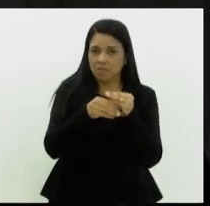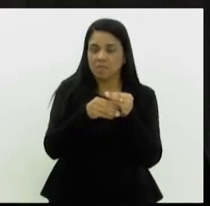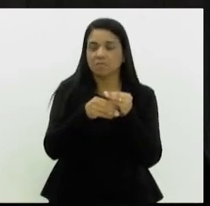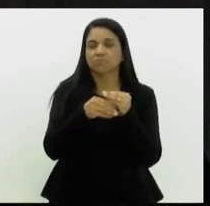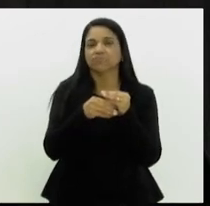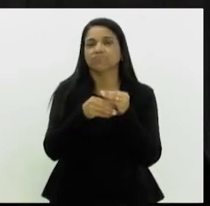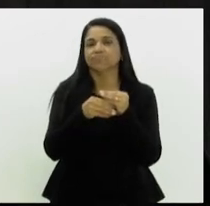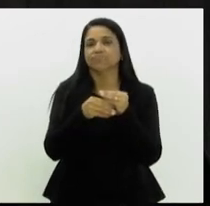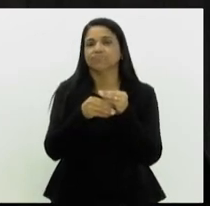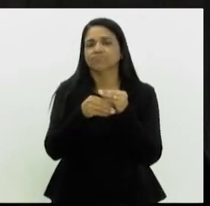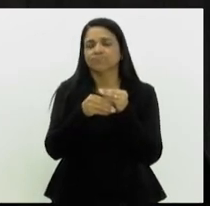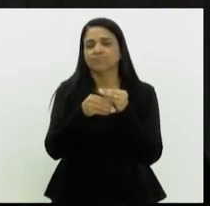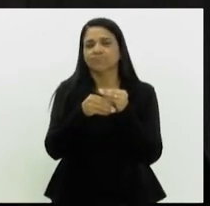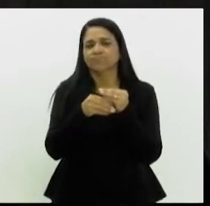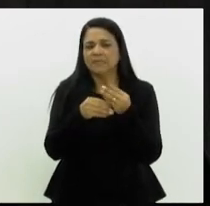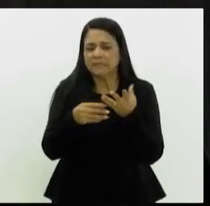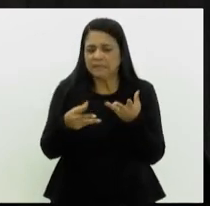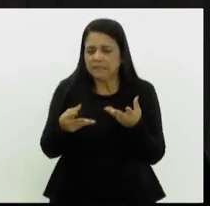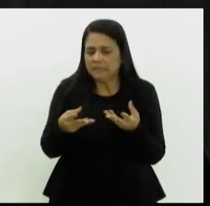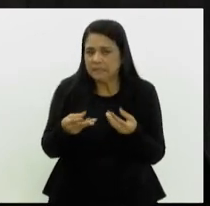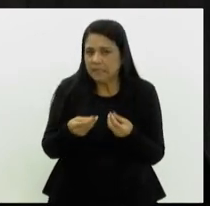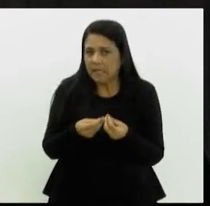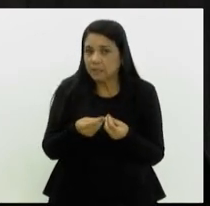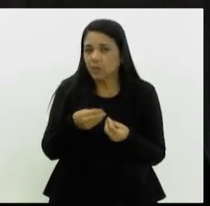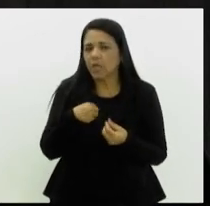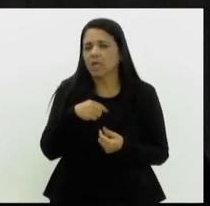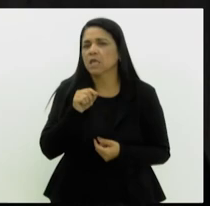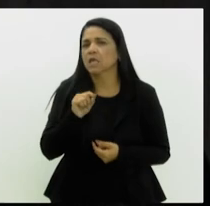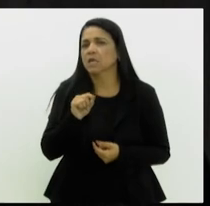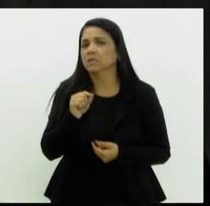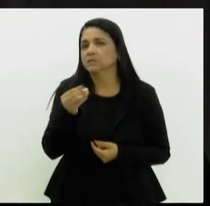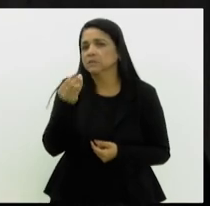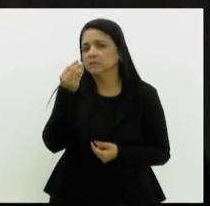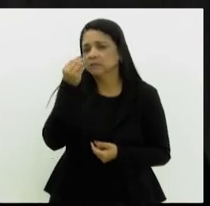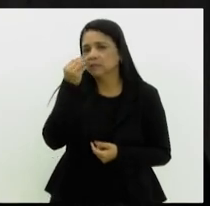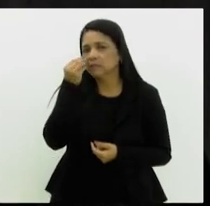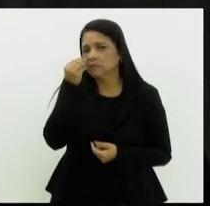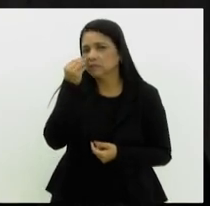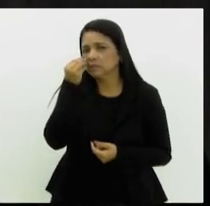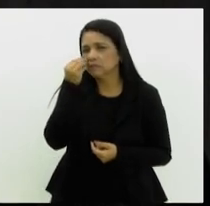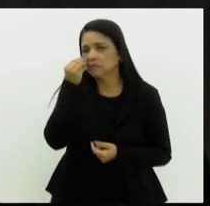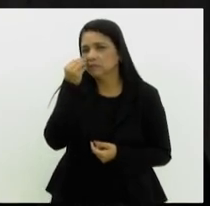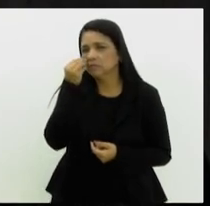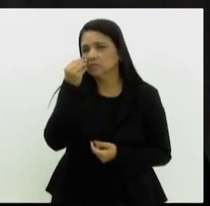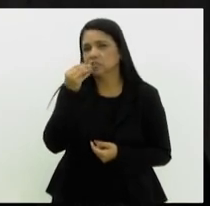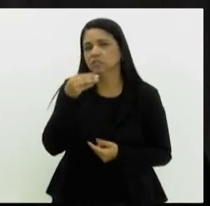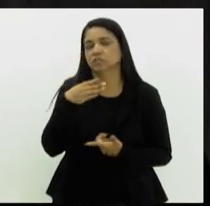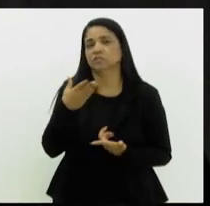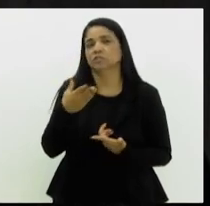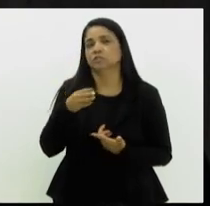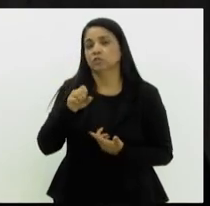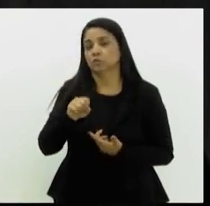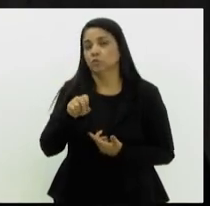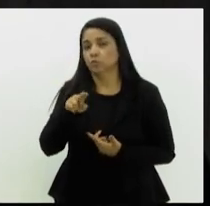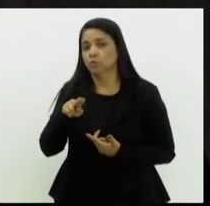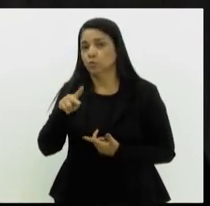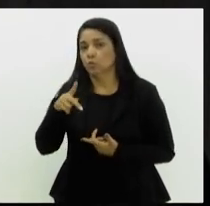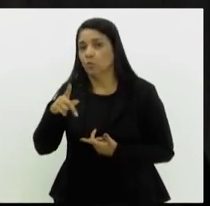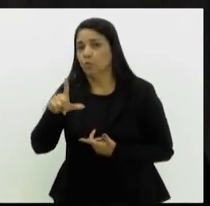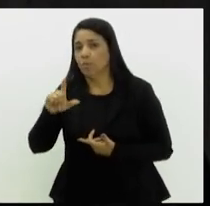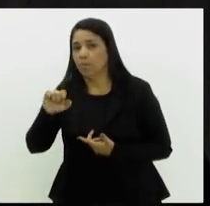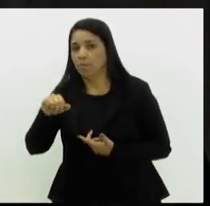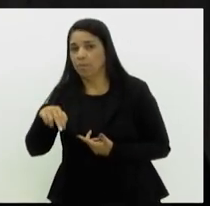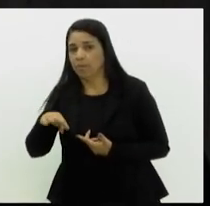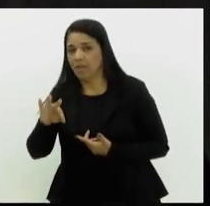achei bem delicada, que era a tentativa de chamar o suplente. Ou seja, calma aí, gente,